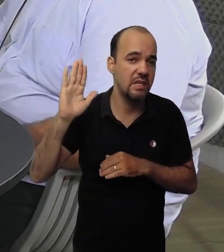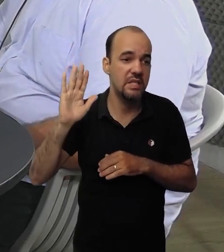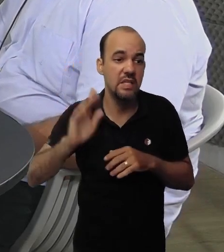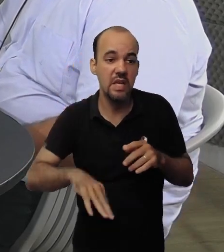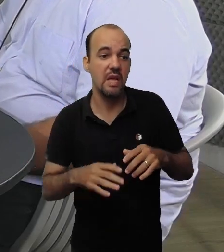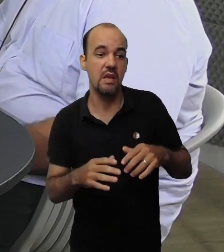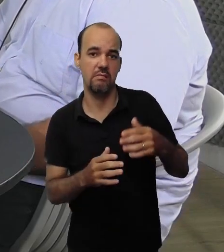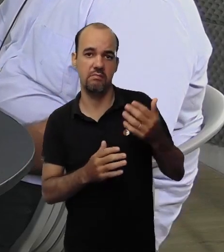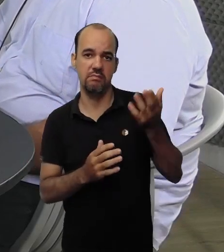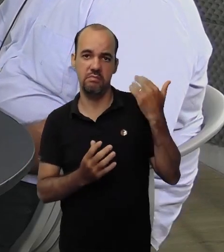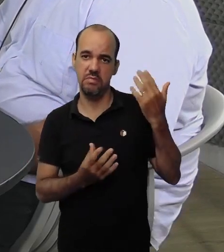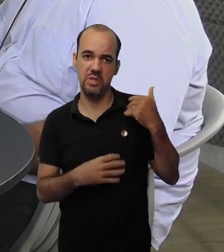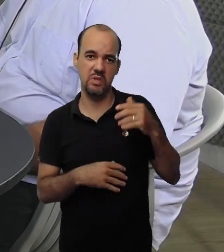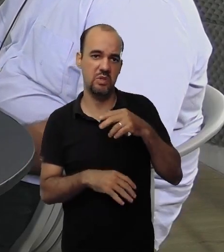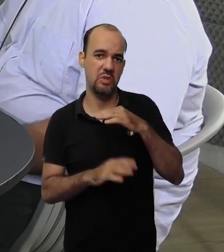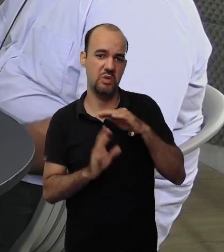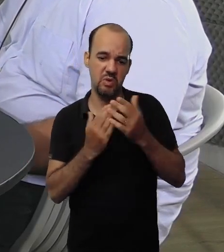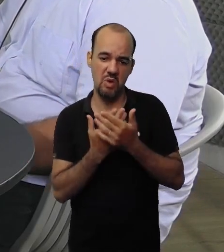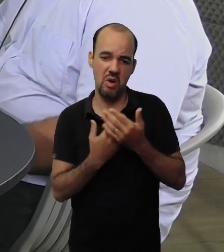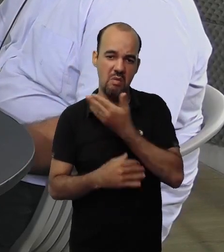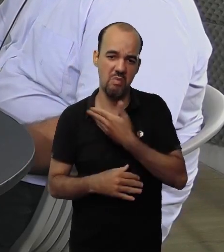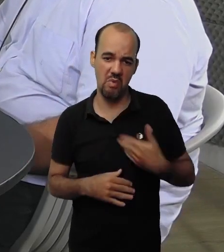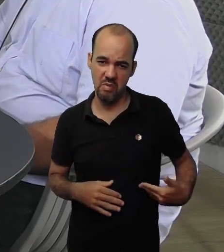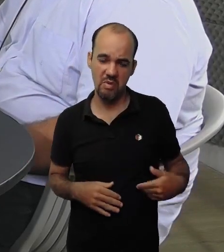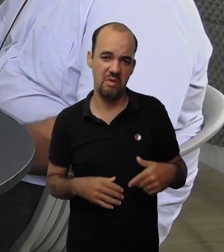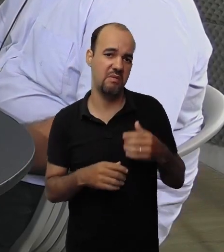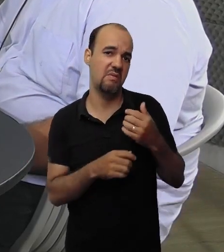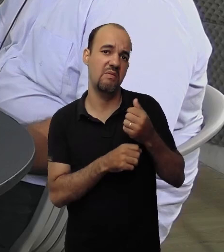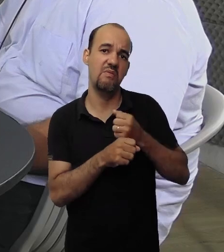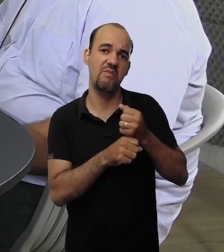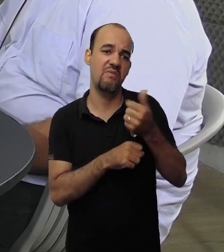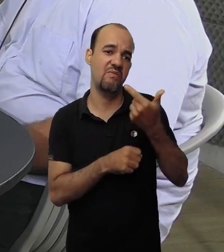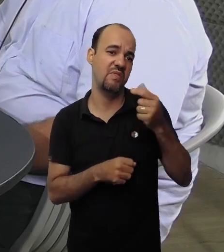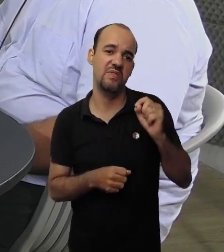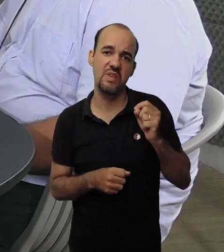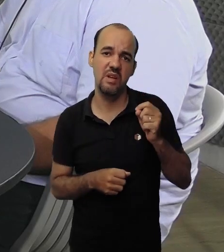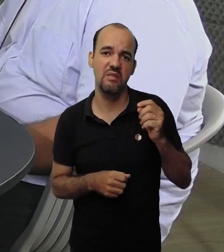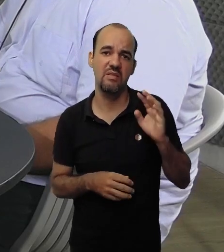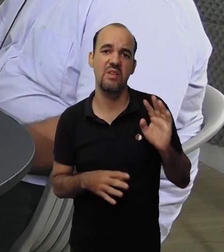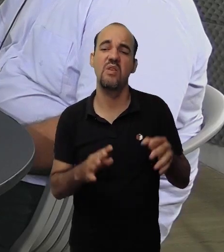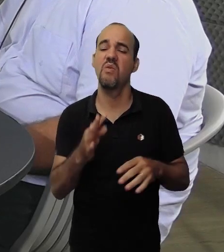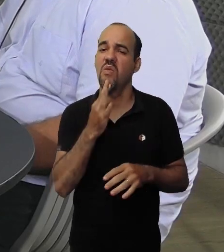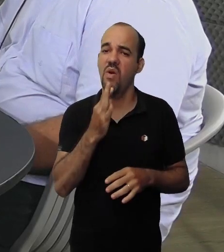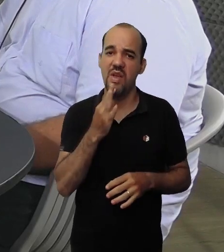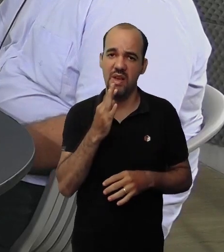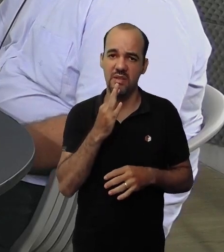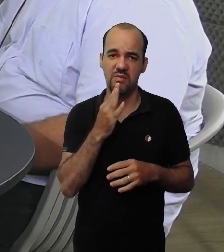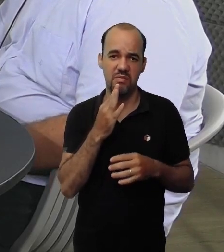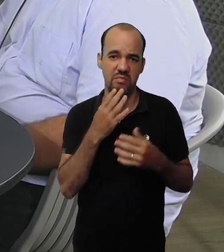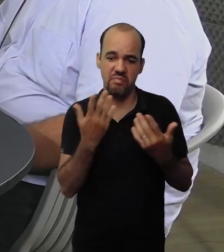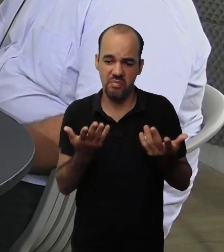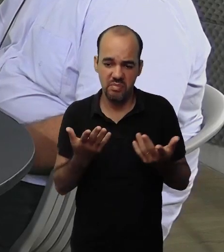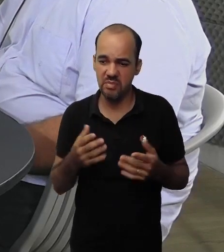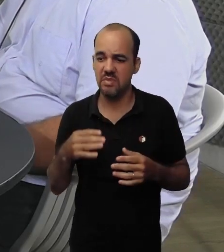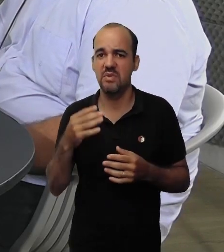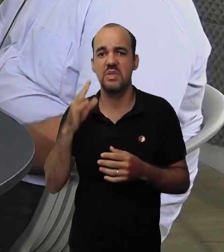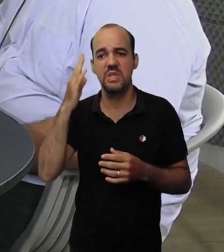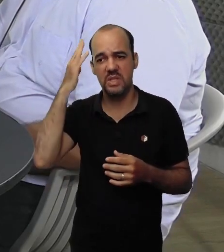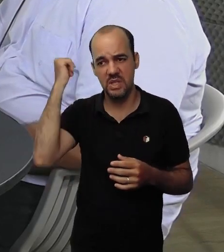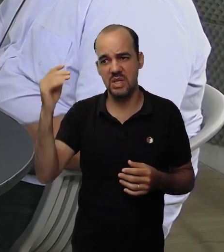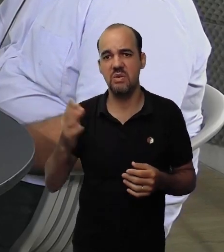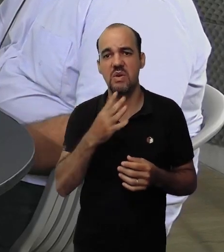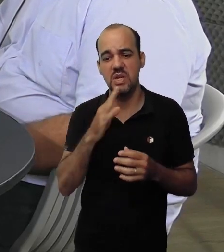da escola pública. Então, eu conheço a escola pública de dentro, né? Então, eu percebo